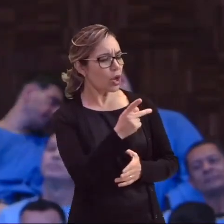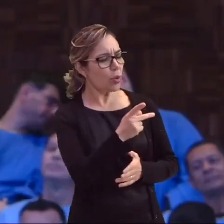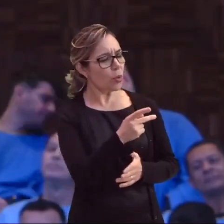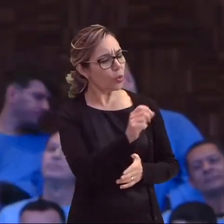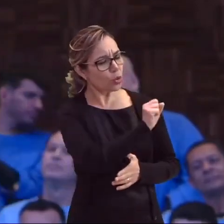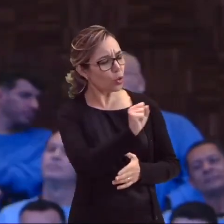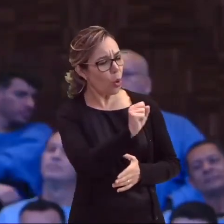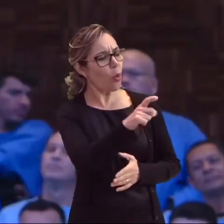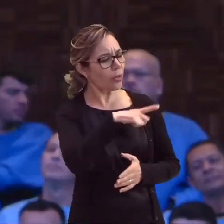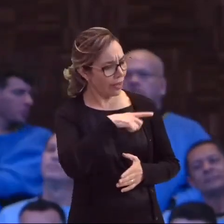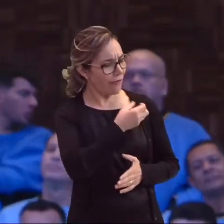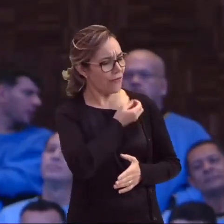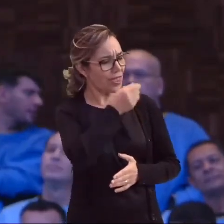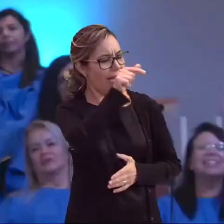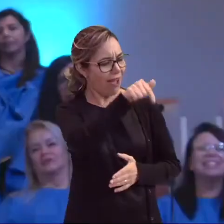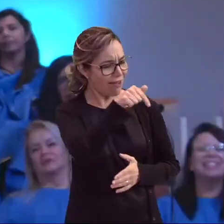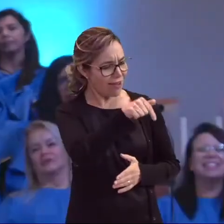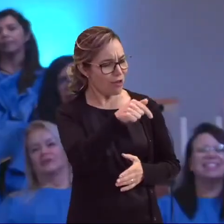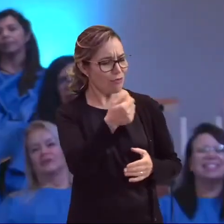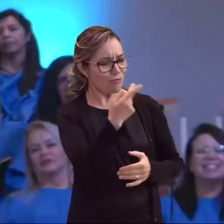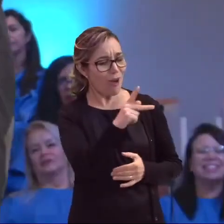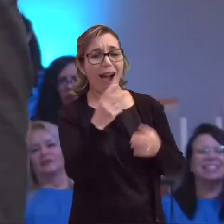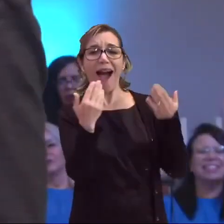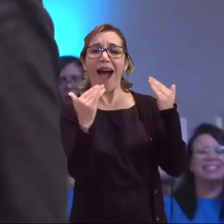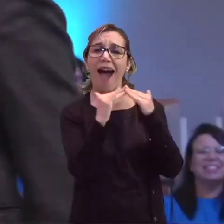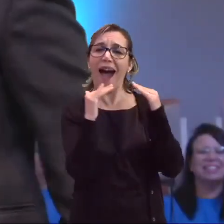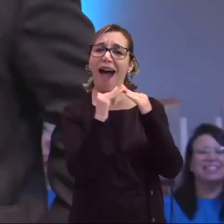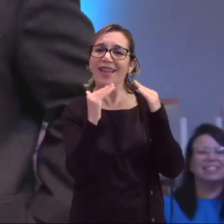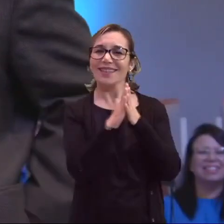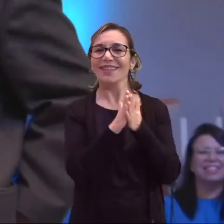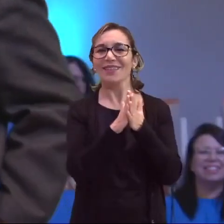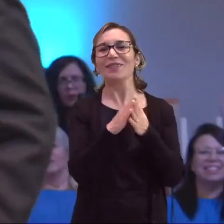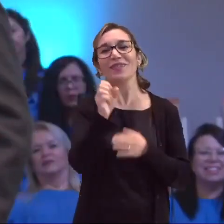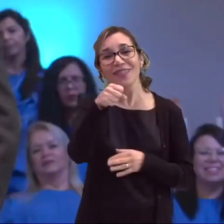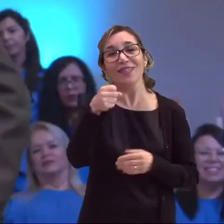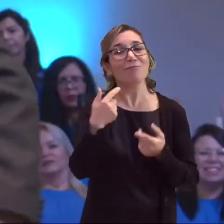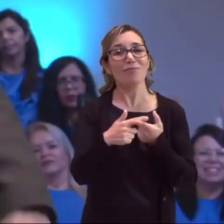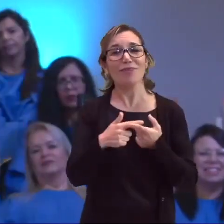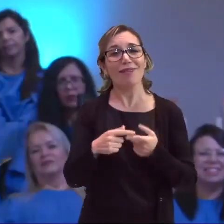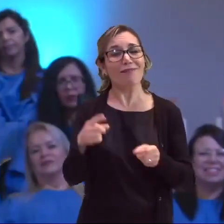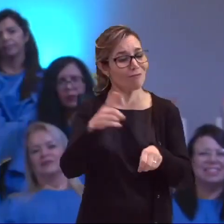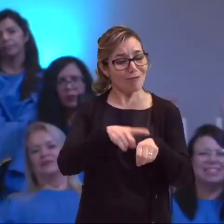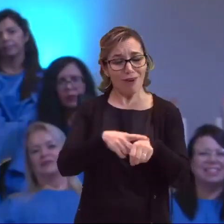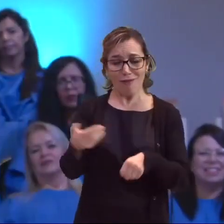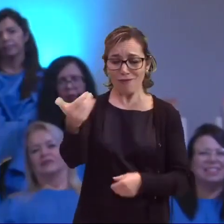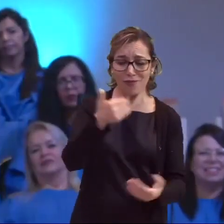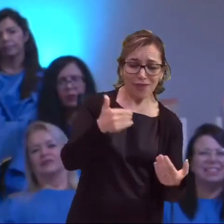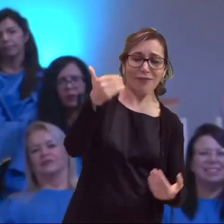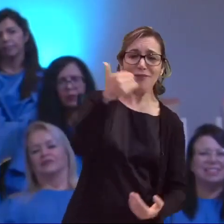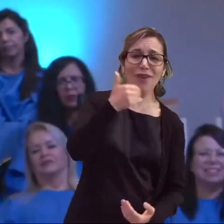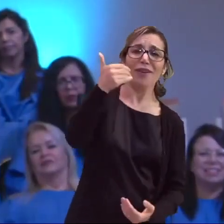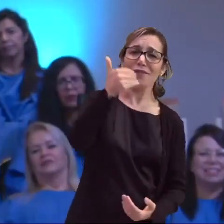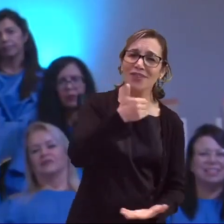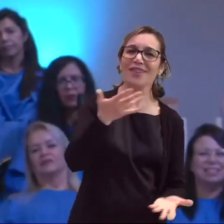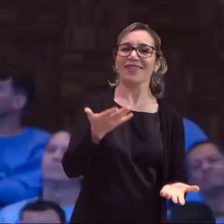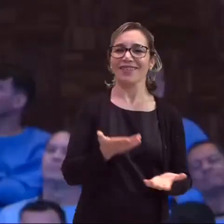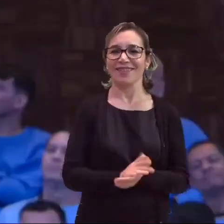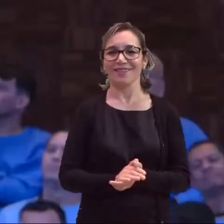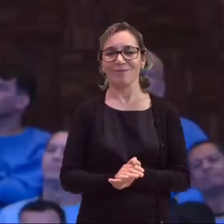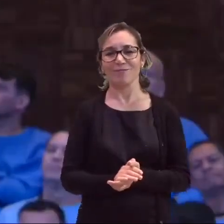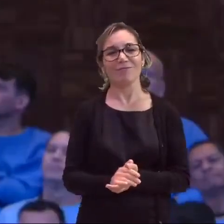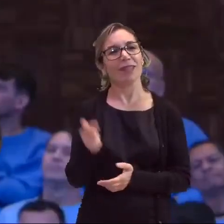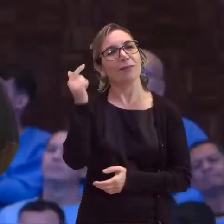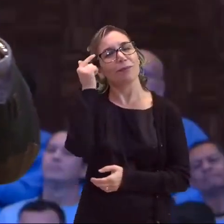fugiu daqui só para não brigar com ele toda hora ele sobe então havia muita coisa em jogo